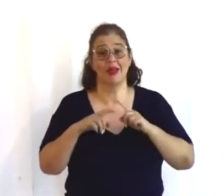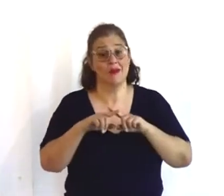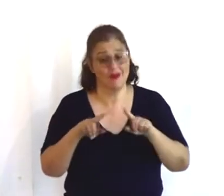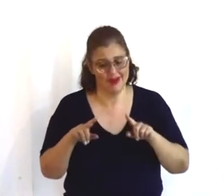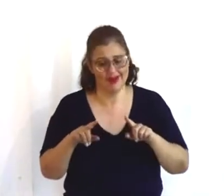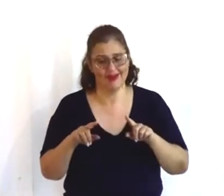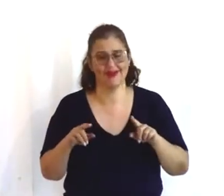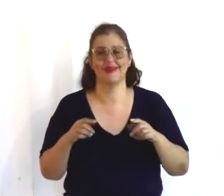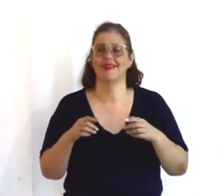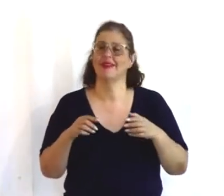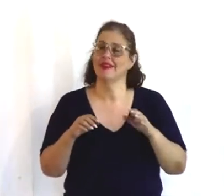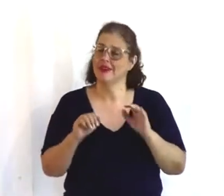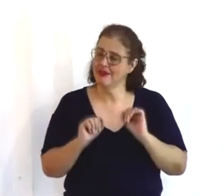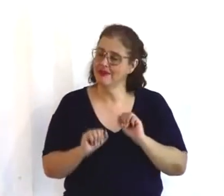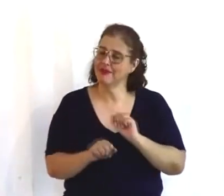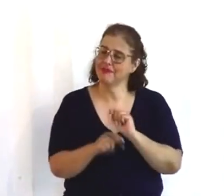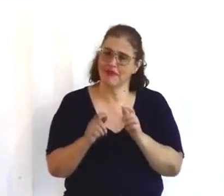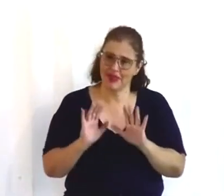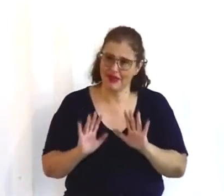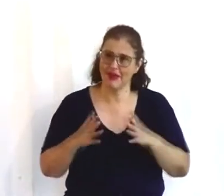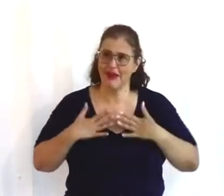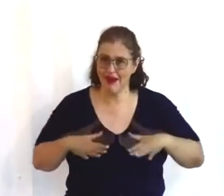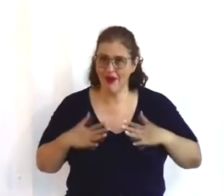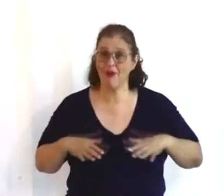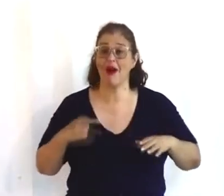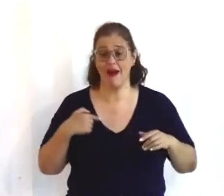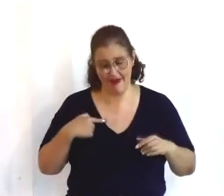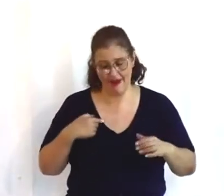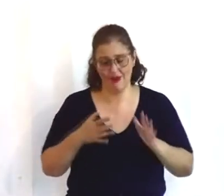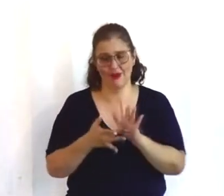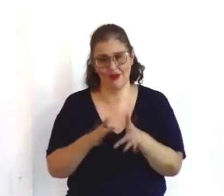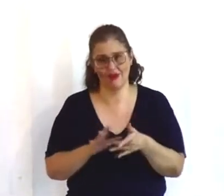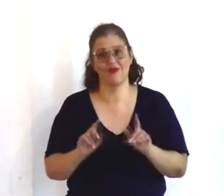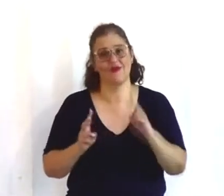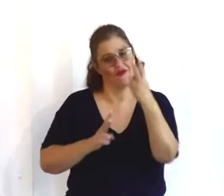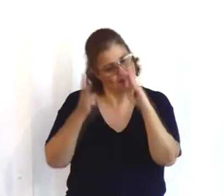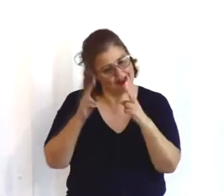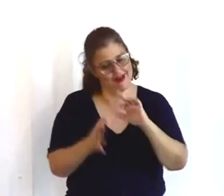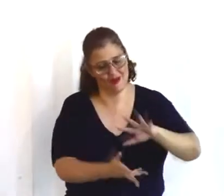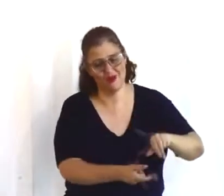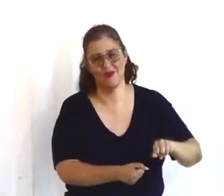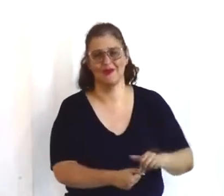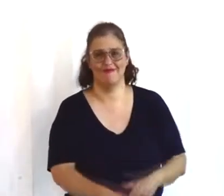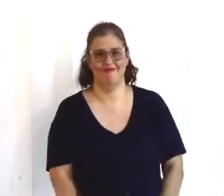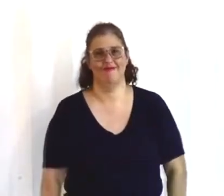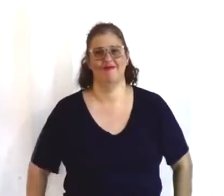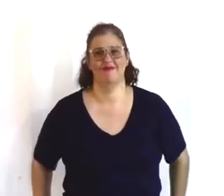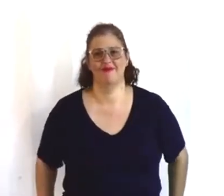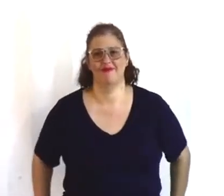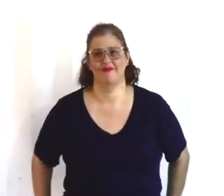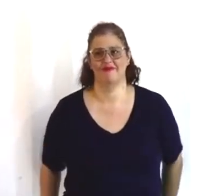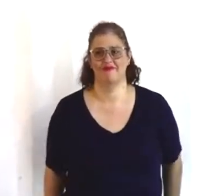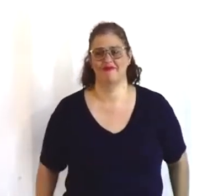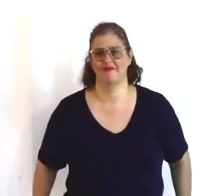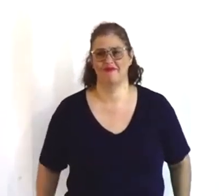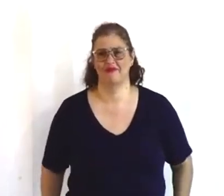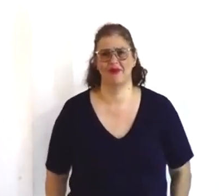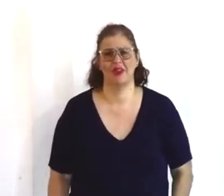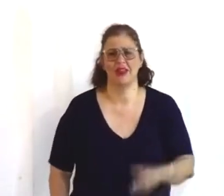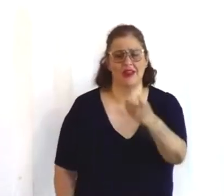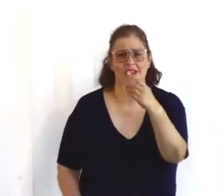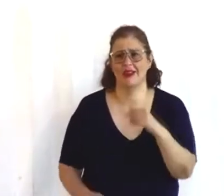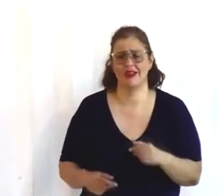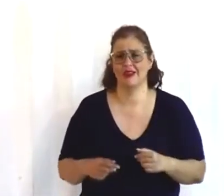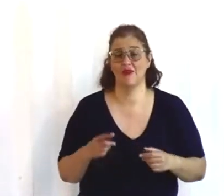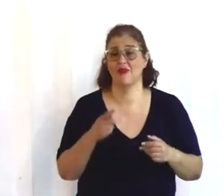tem chorado nos últimos dias, e Deus está falando comigo e com você neste dia: não chores, não